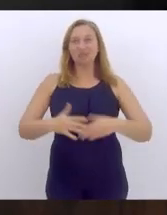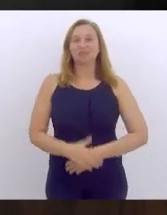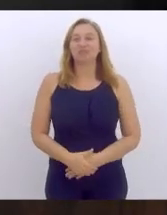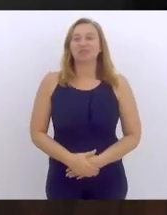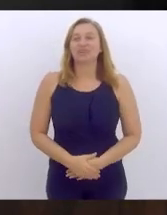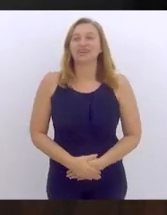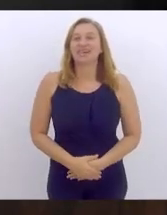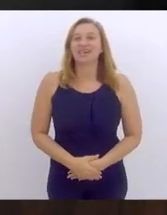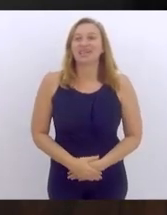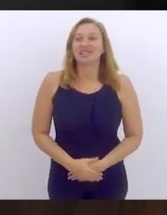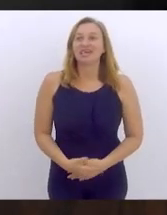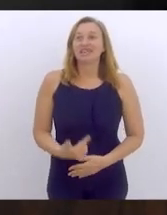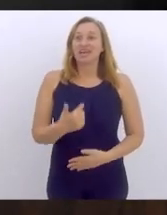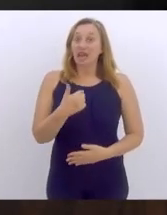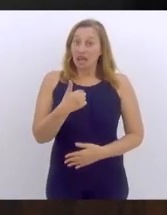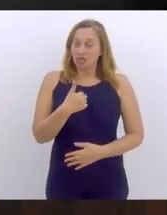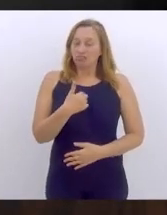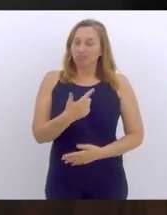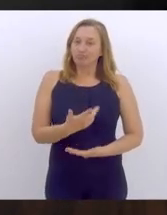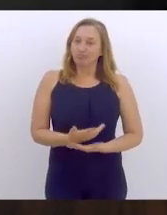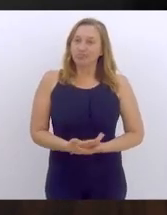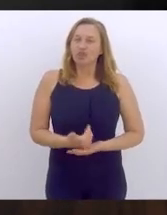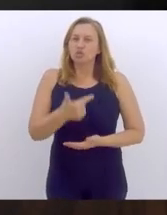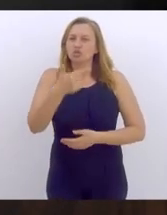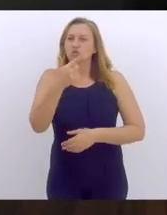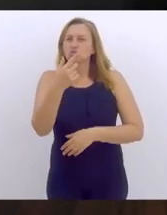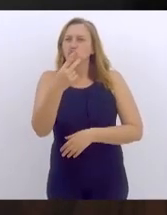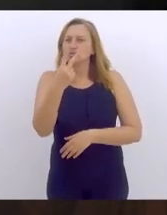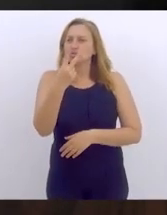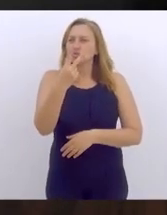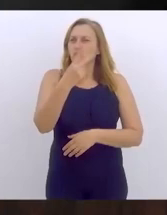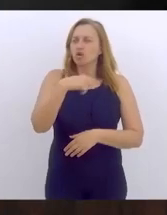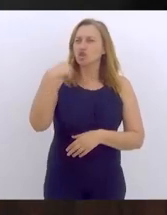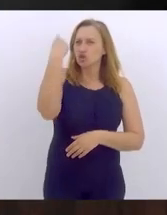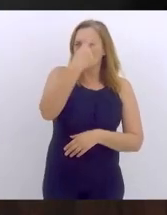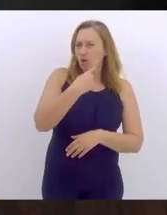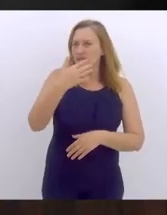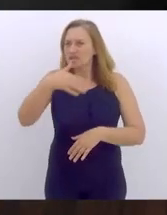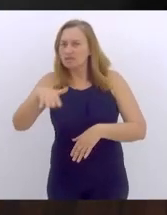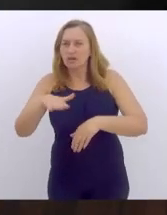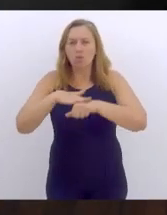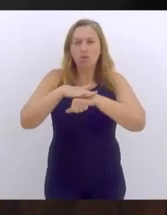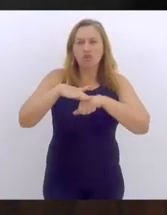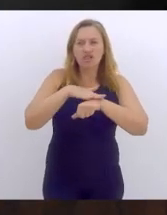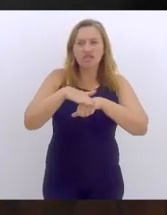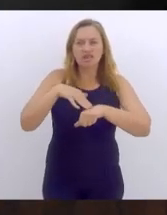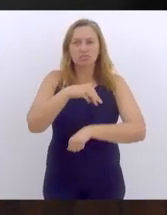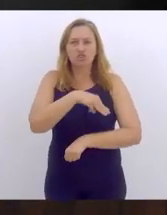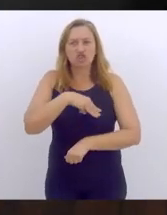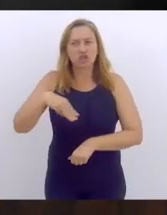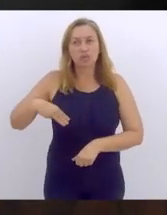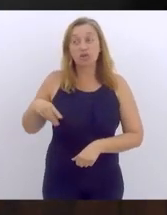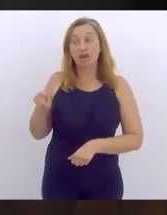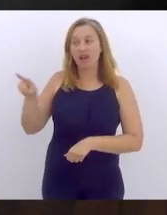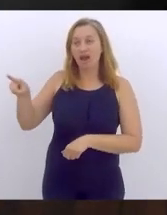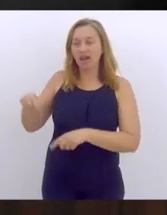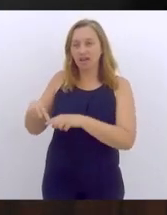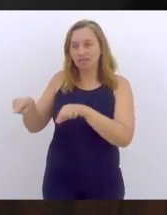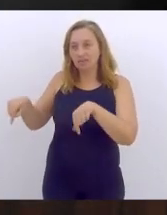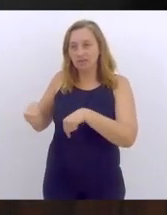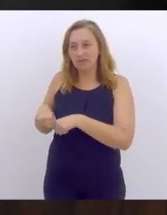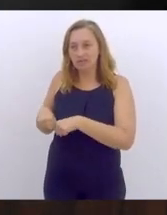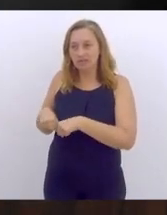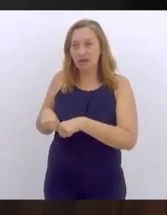eu estou desde 14h30 conversando com o Ministério Público lá no gabinete, para que a gente